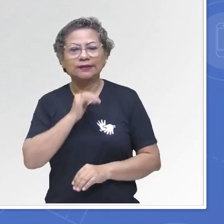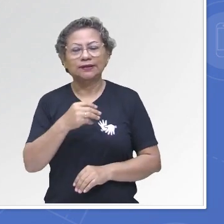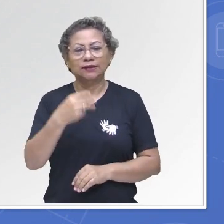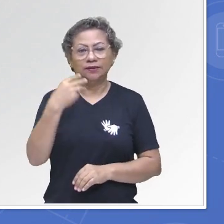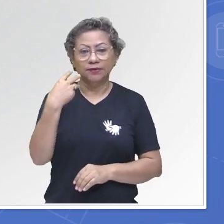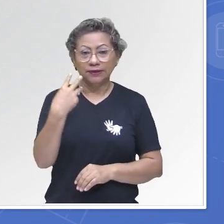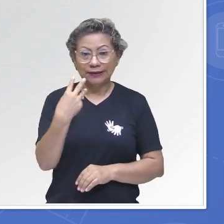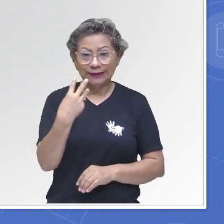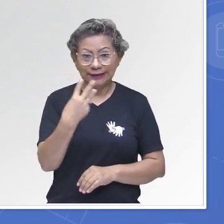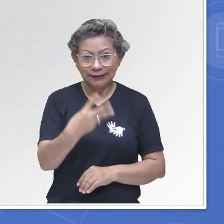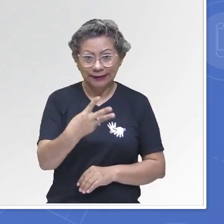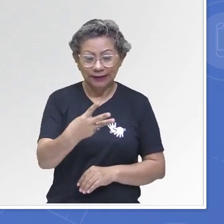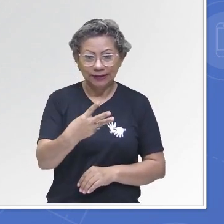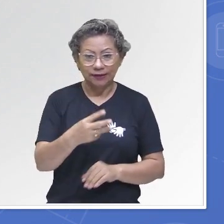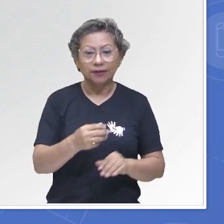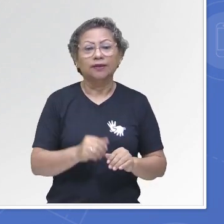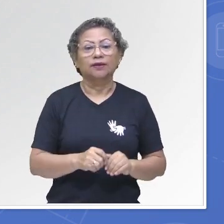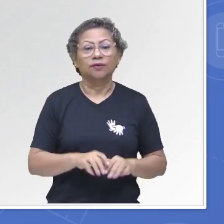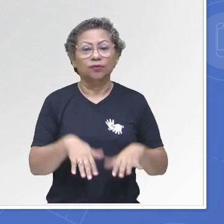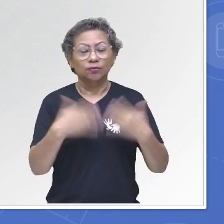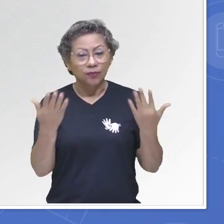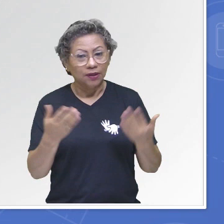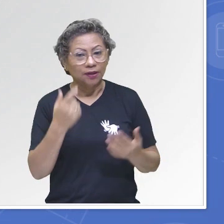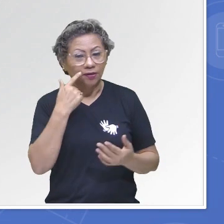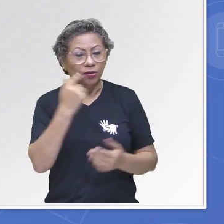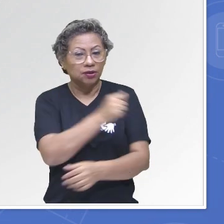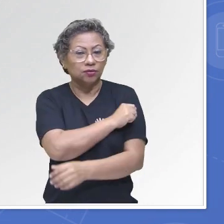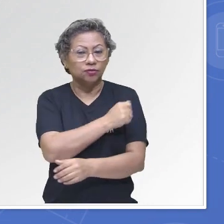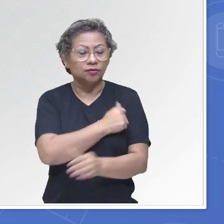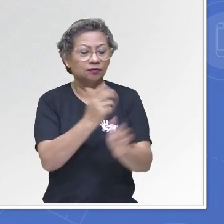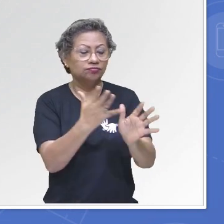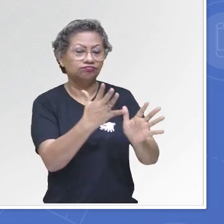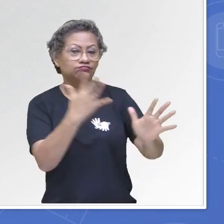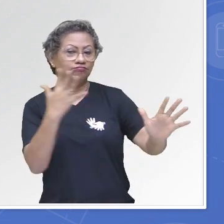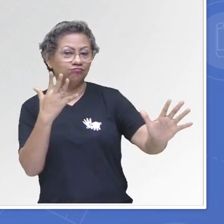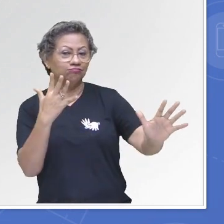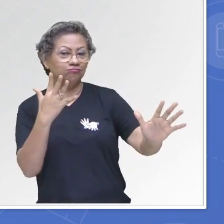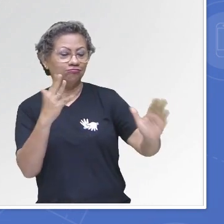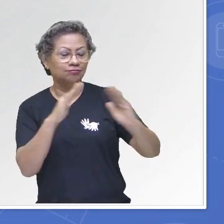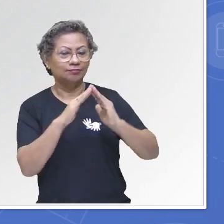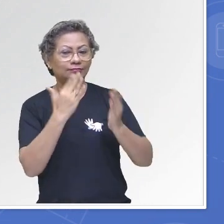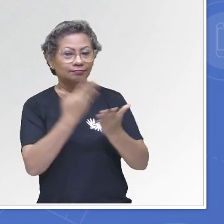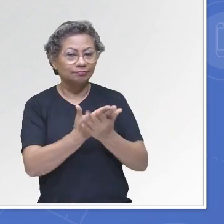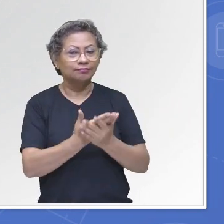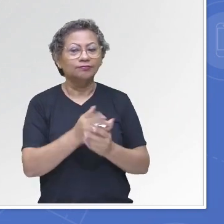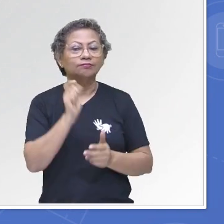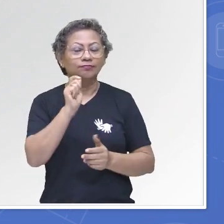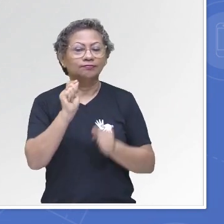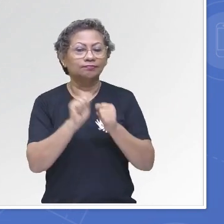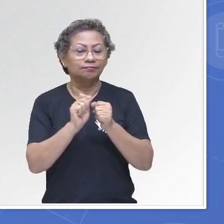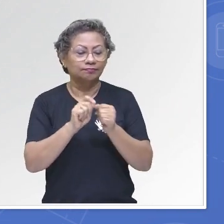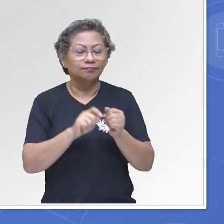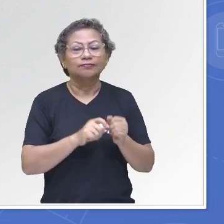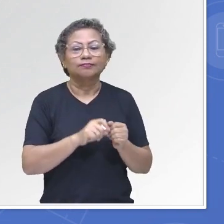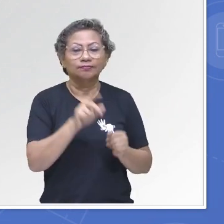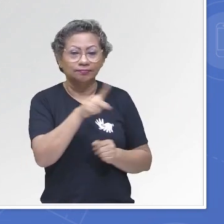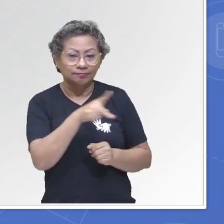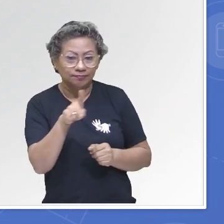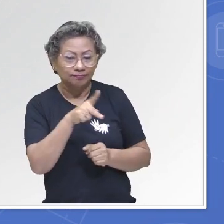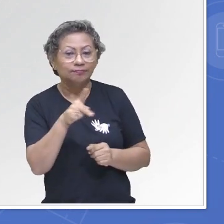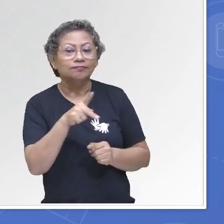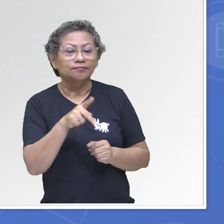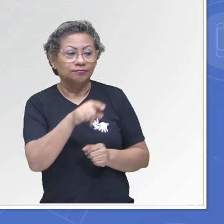enquanto os alunos estavam em uma fila para tirar fotografia na escola, um professor passou uma pesquisa a todo 10º